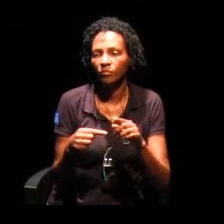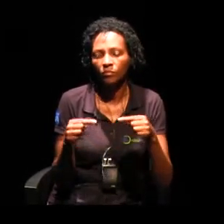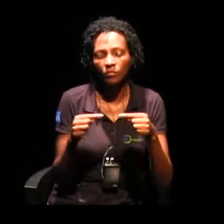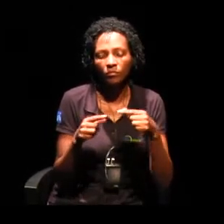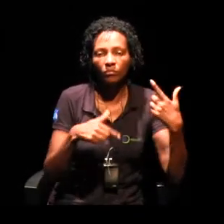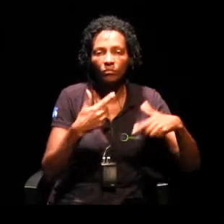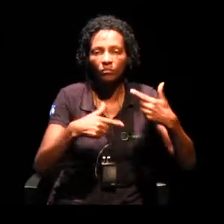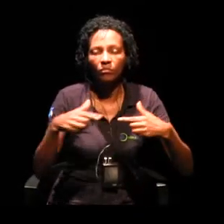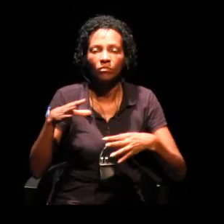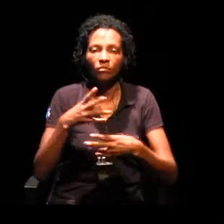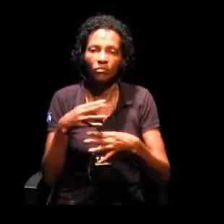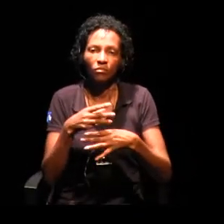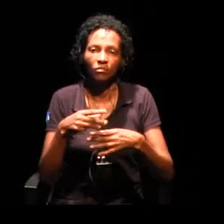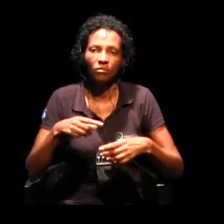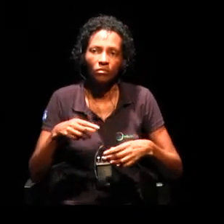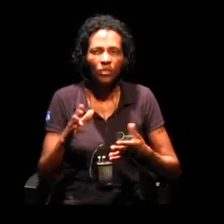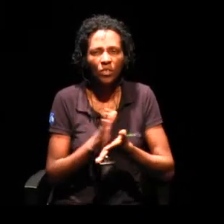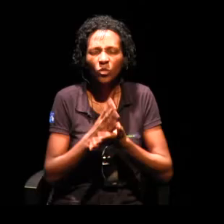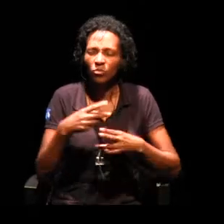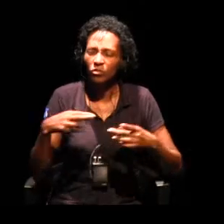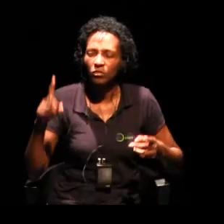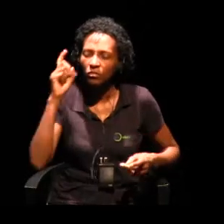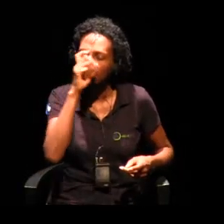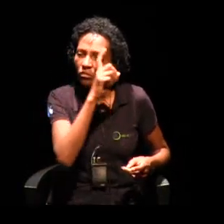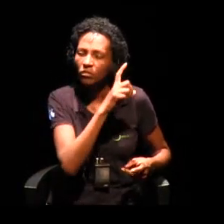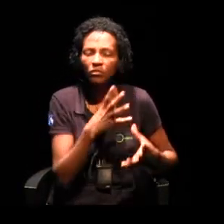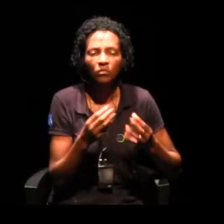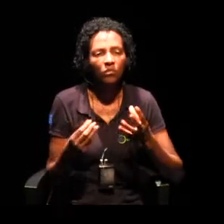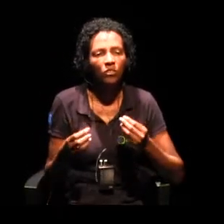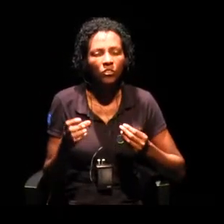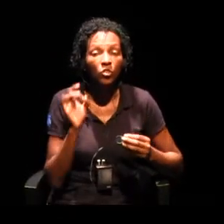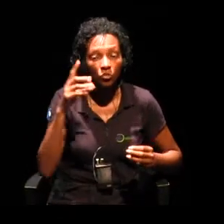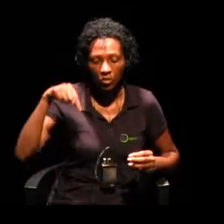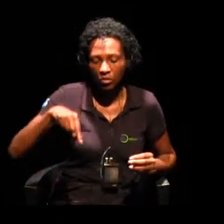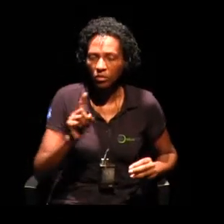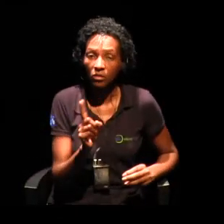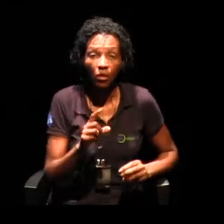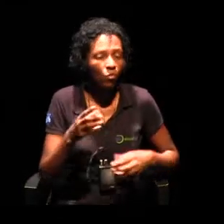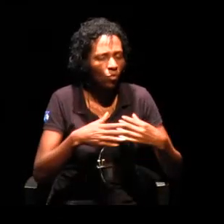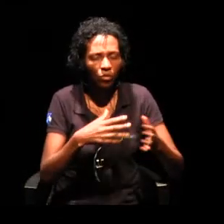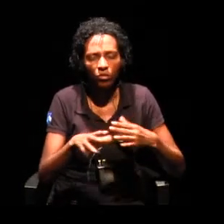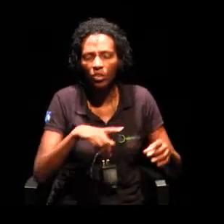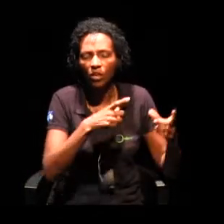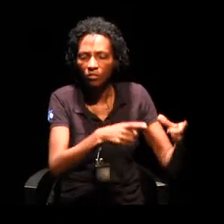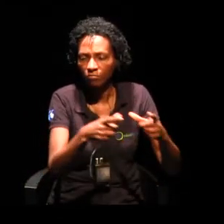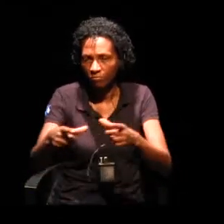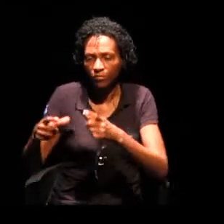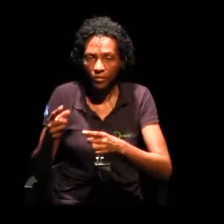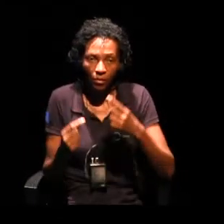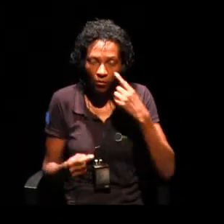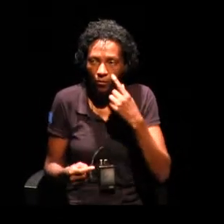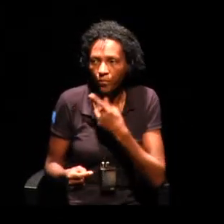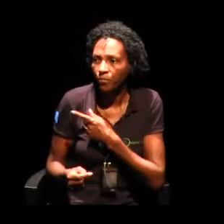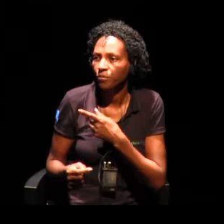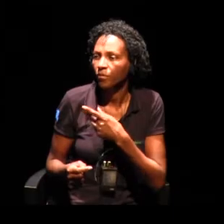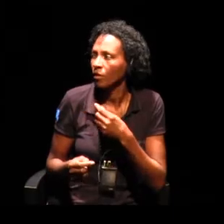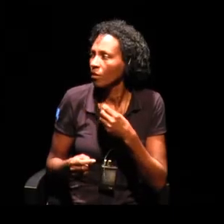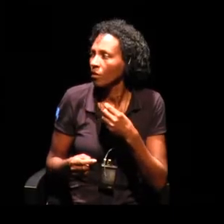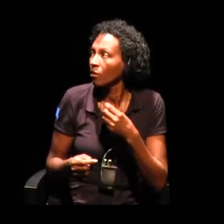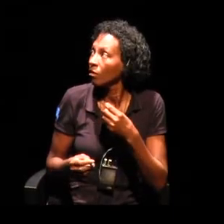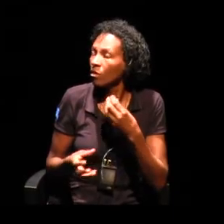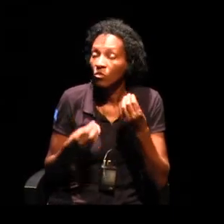de mostrar com relação ao trabalho na cidade é que é alguma coisa muito complicada, não somente aqui, em qualquer lugar,